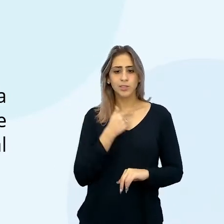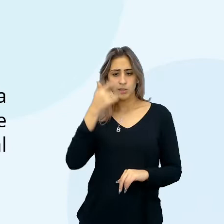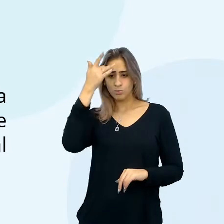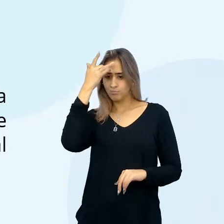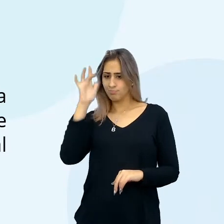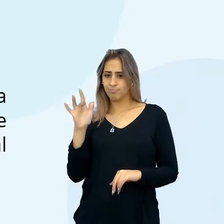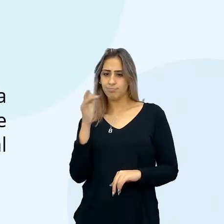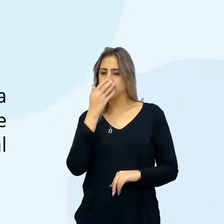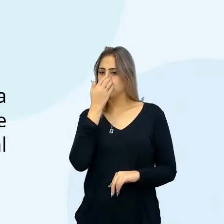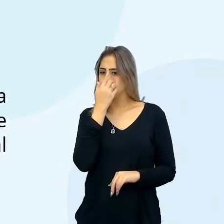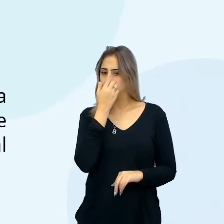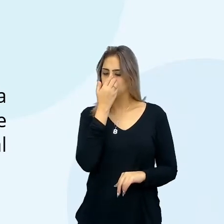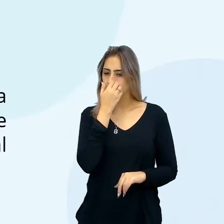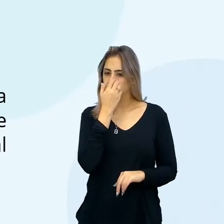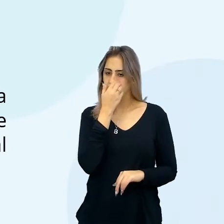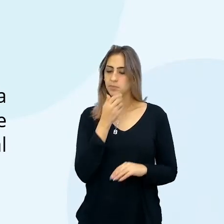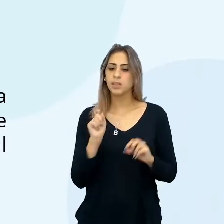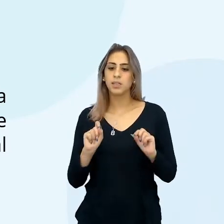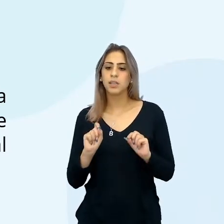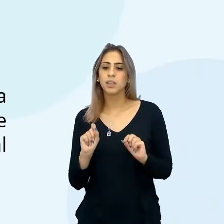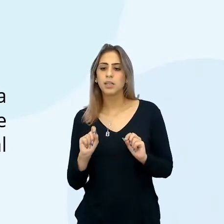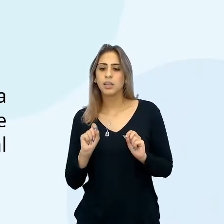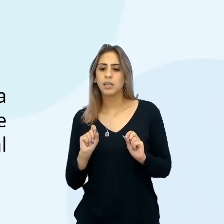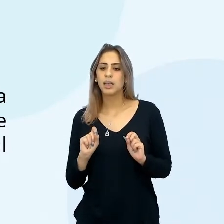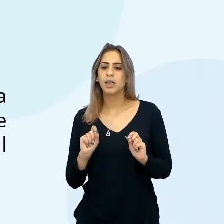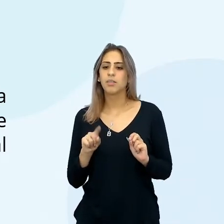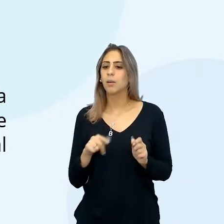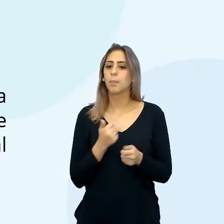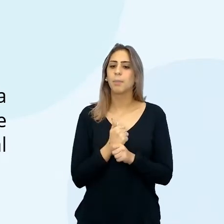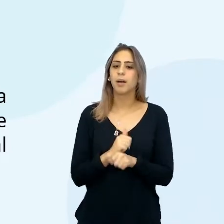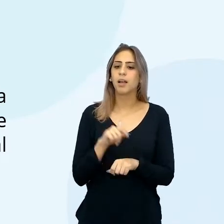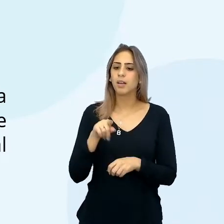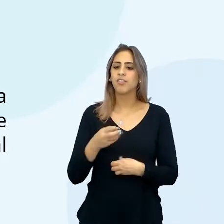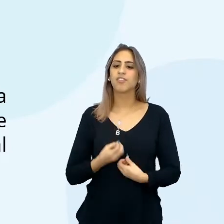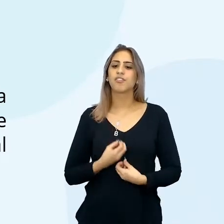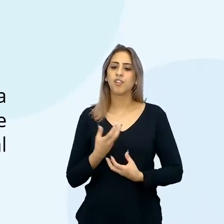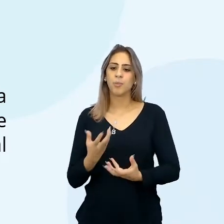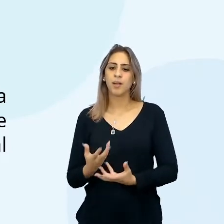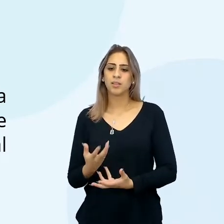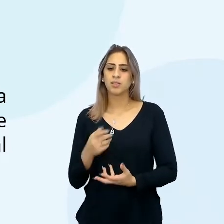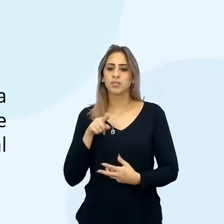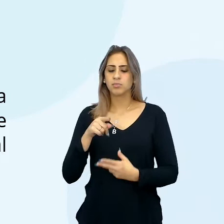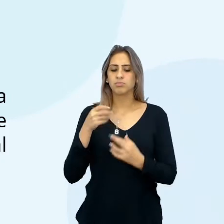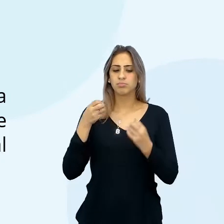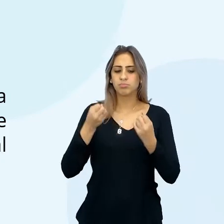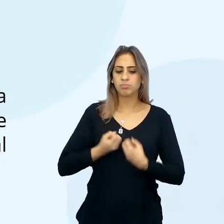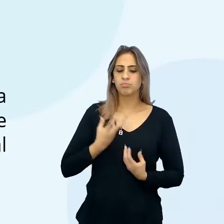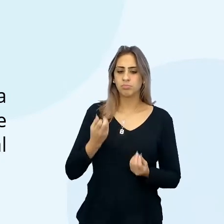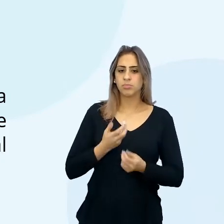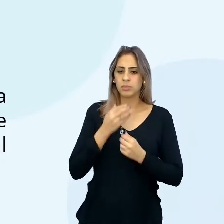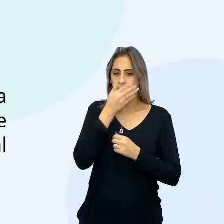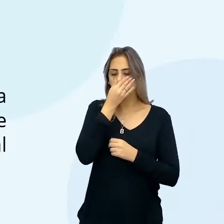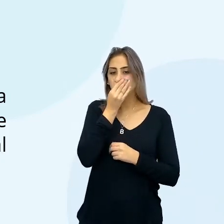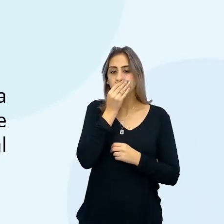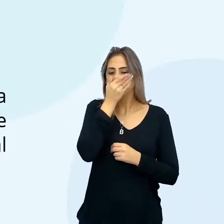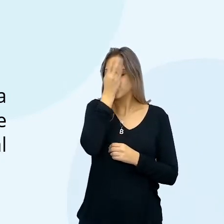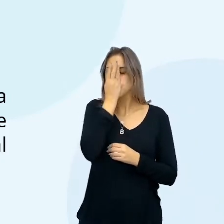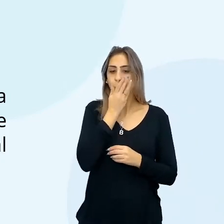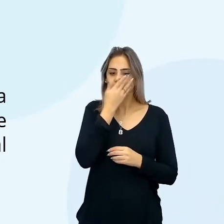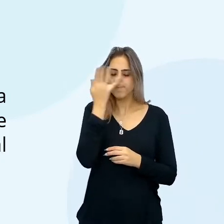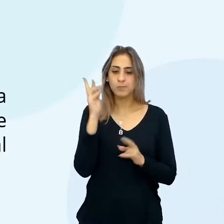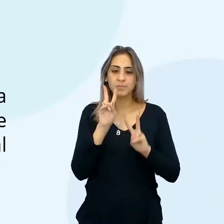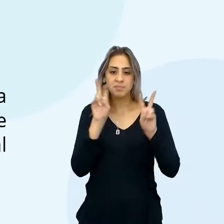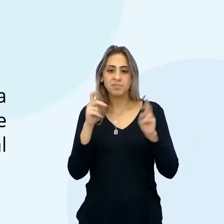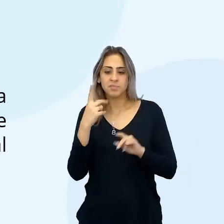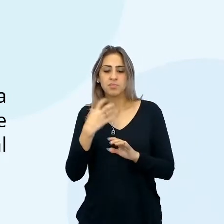né, exatamente nas mãos de quem vão parar essas informações e esses dados, de uma tal forma que estamos sob uma